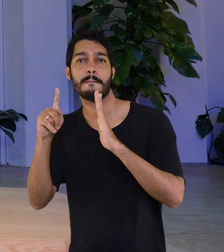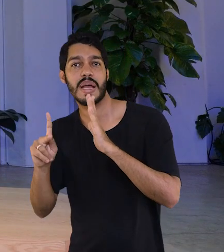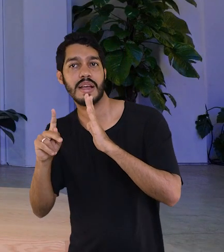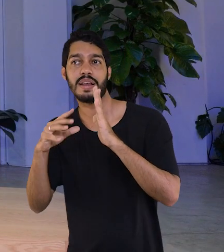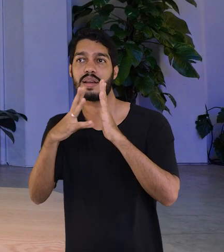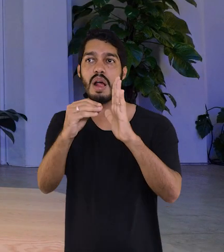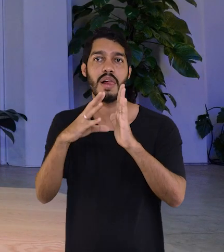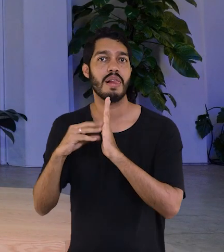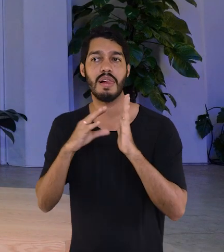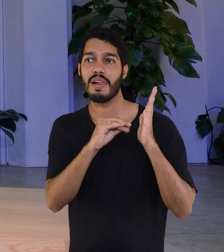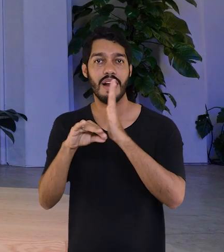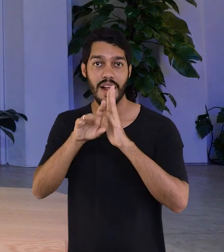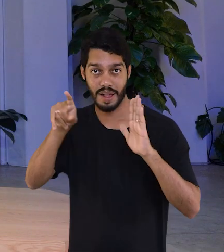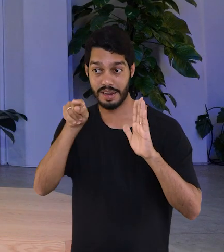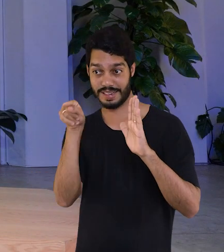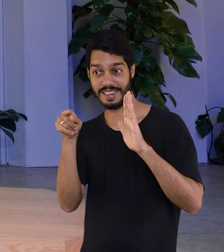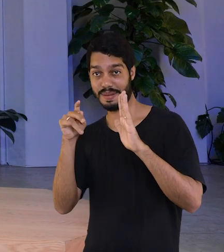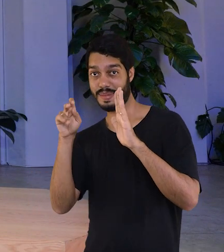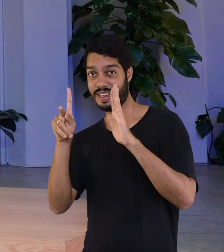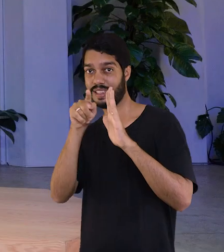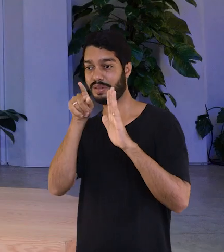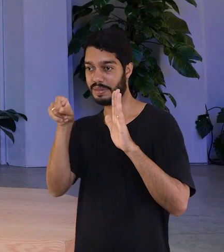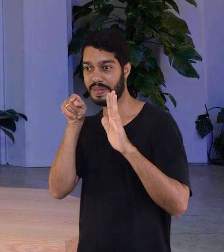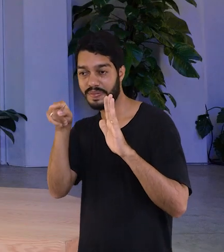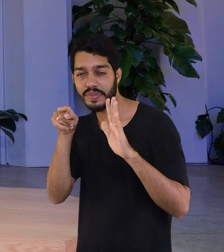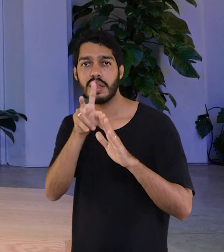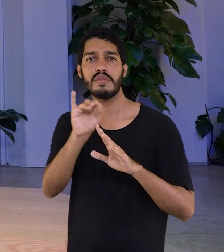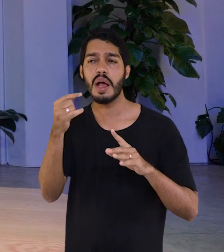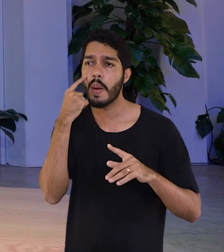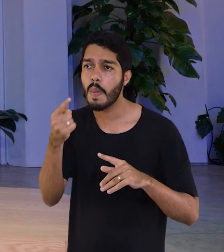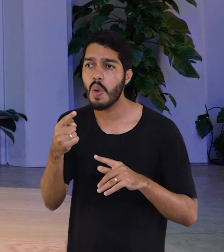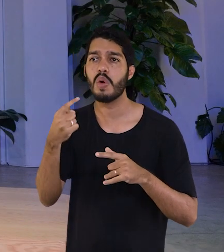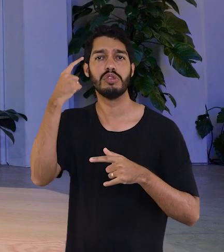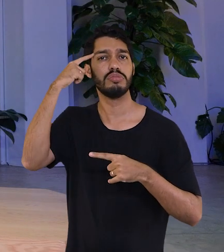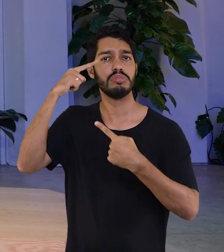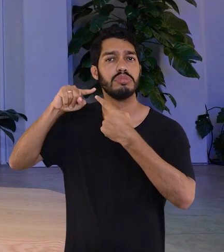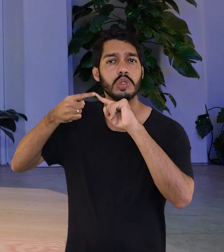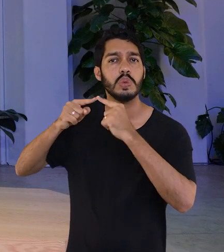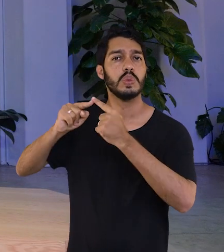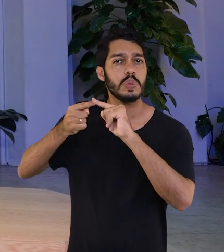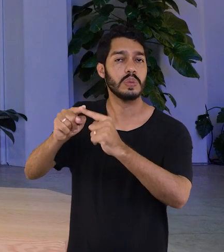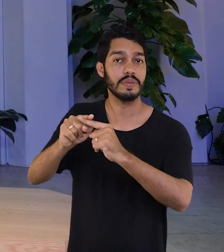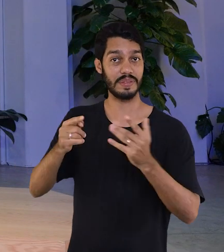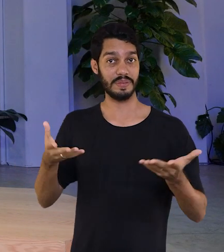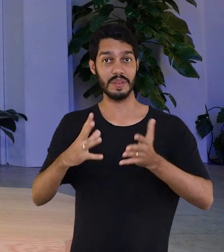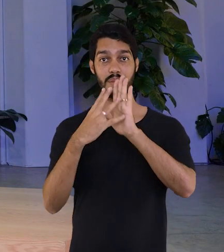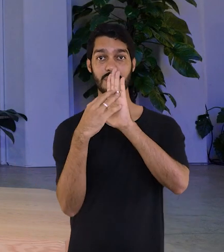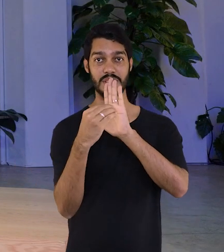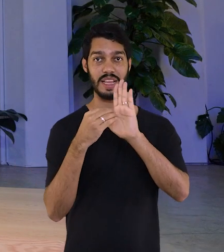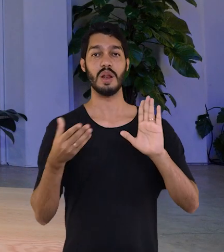modelo, ele vai ter lá o modelo for, o thinking, tem um etc, vários modelos lá. E aí ele vai te dando a linha de raciocínio. Então,